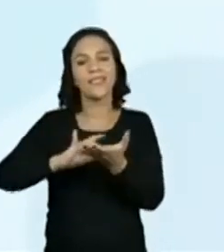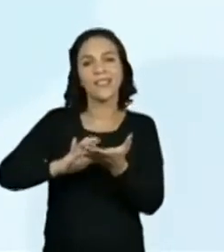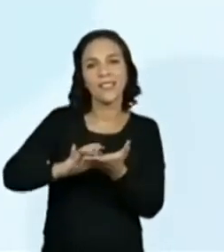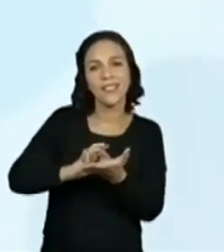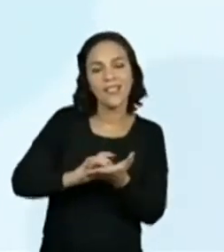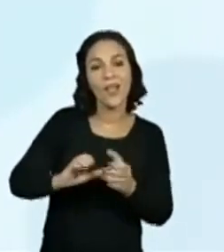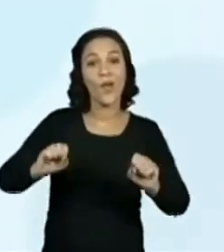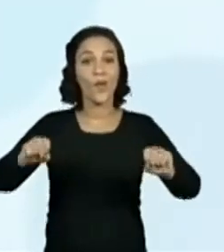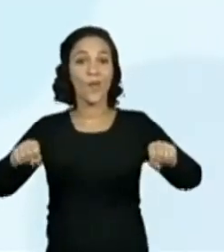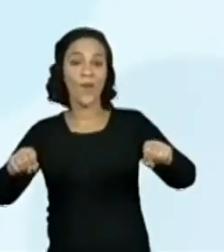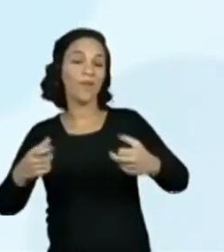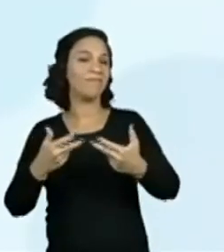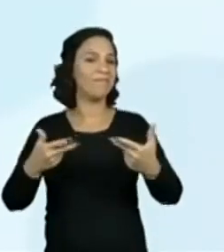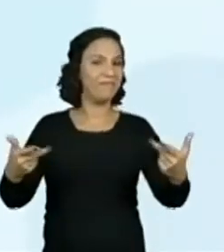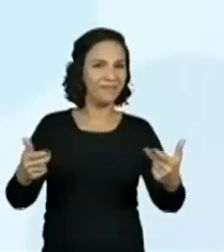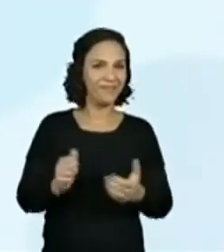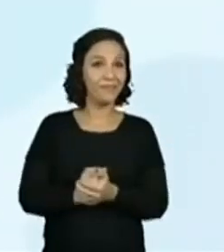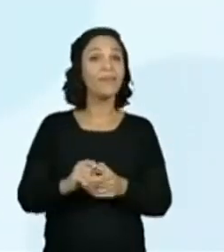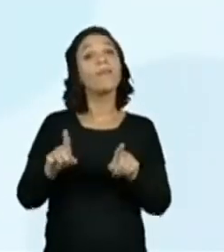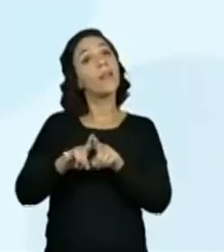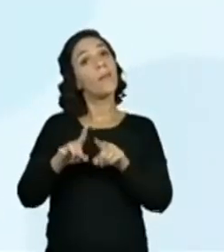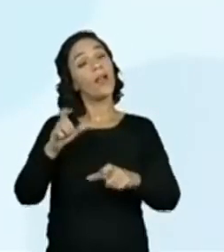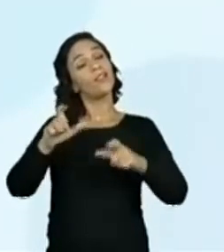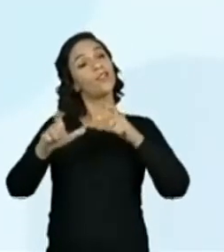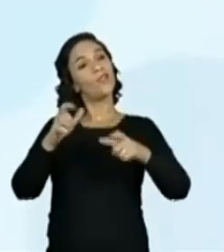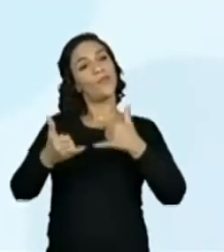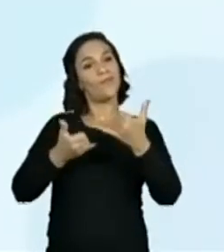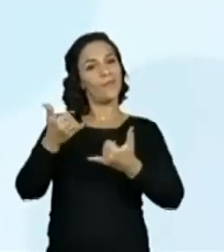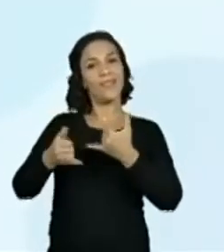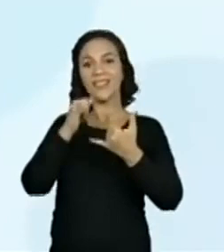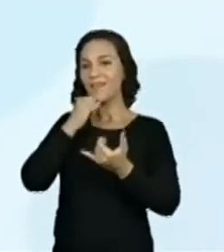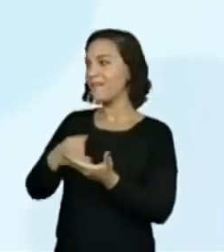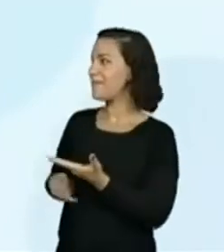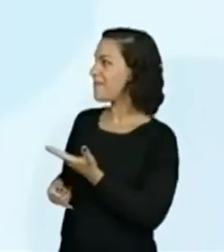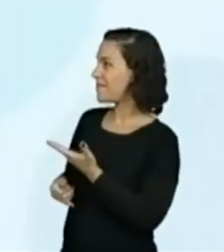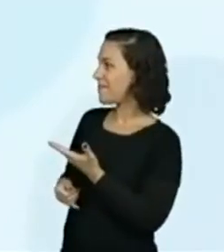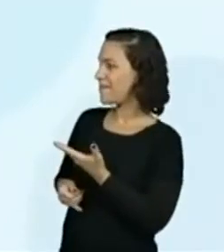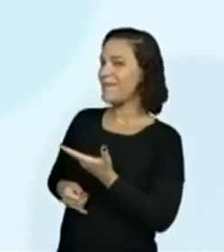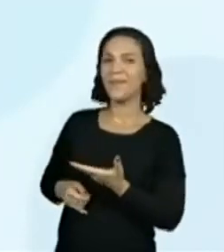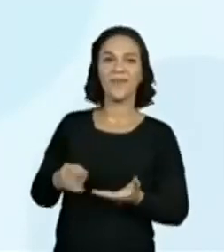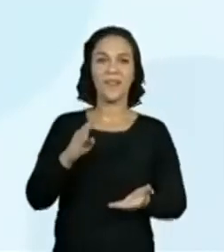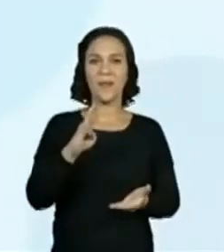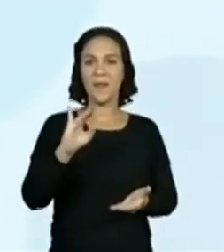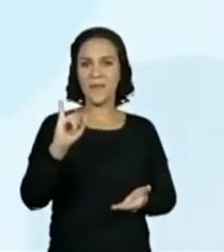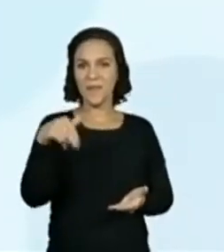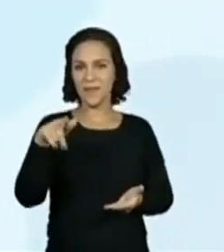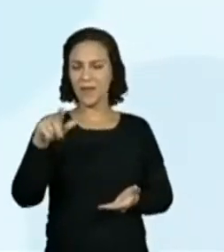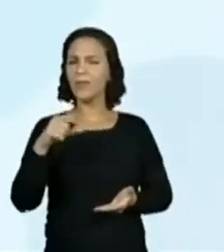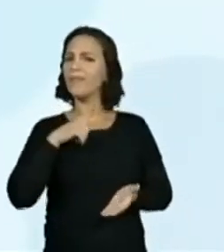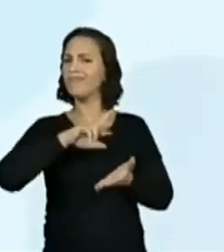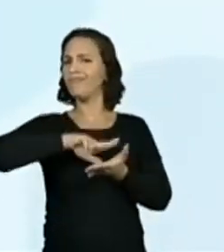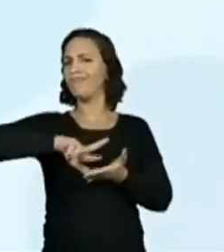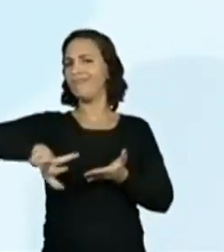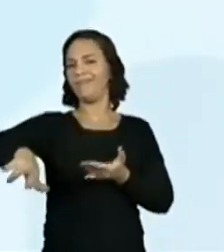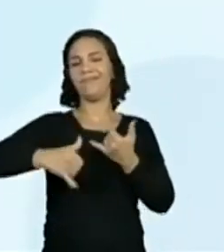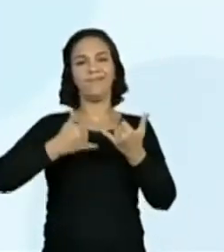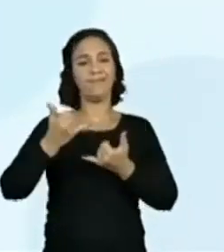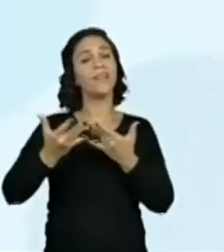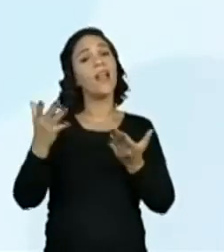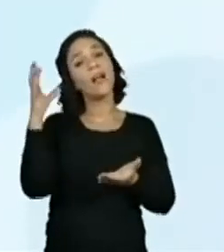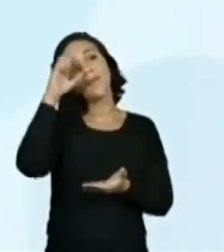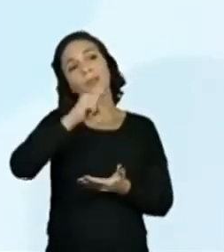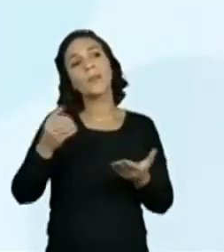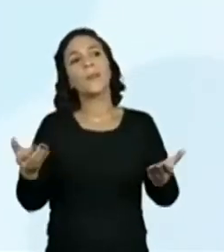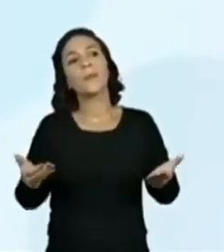moto, nos jogos também. Olha aqui, temos um bingo, em diversos jogos podemos encontrar. E o que nós aprendemos